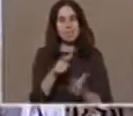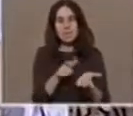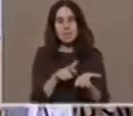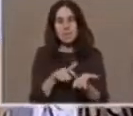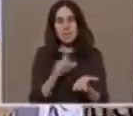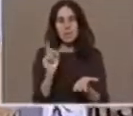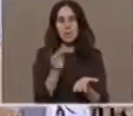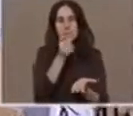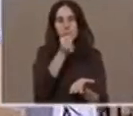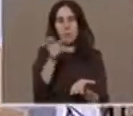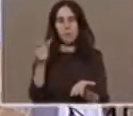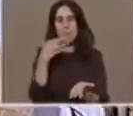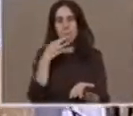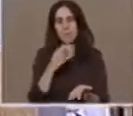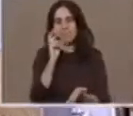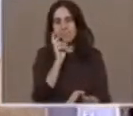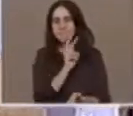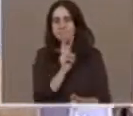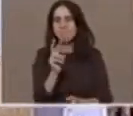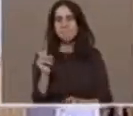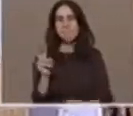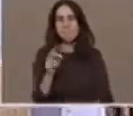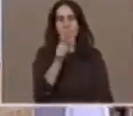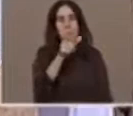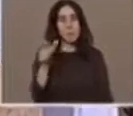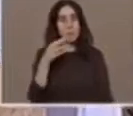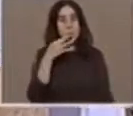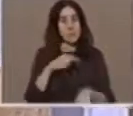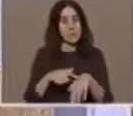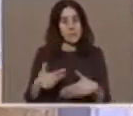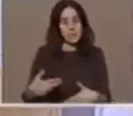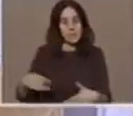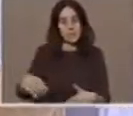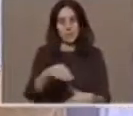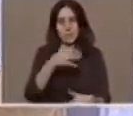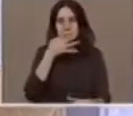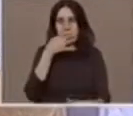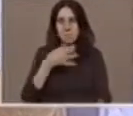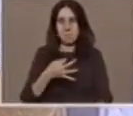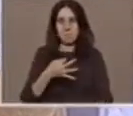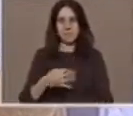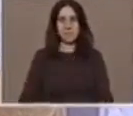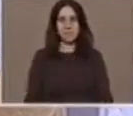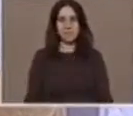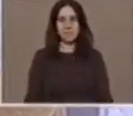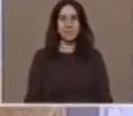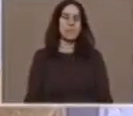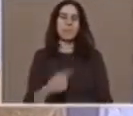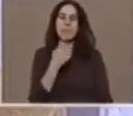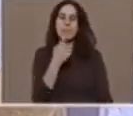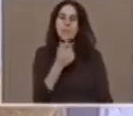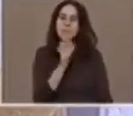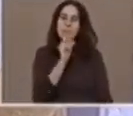de todos os homens, do tempo, de todos os homens, de todos os tempos e lugares. Nós podemos dizer que